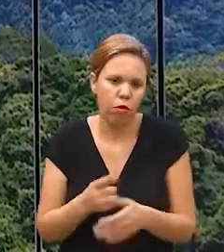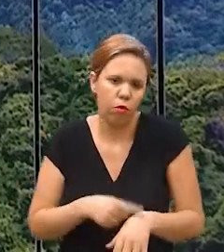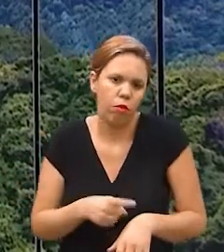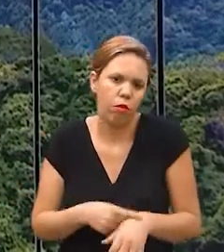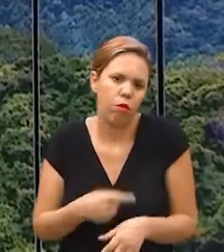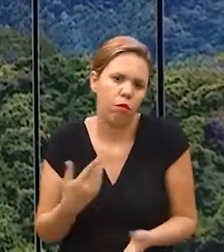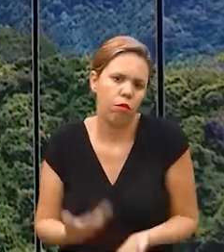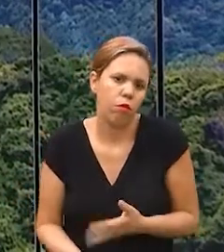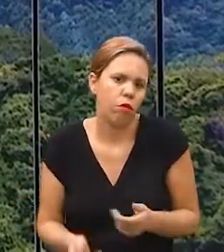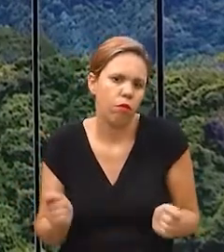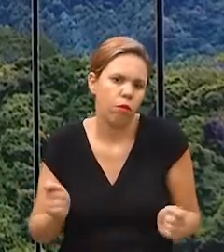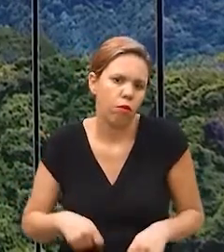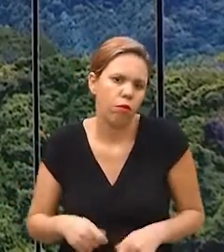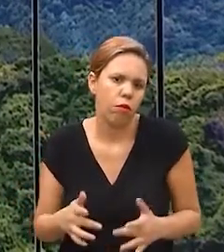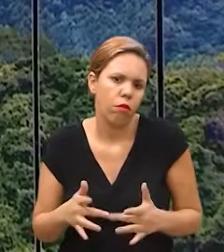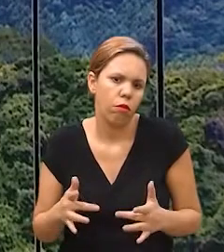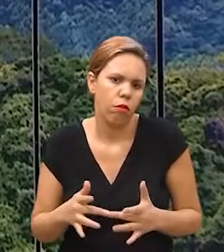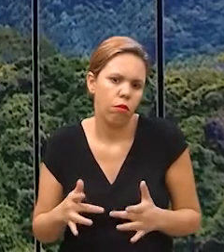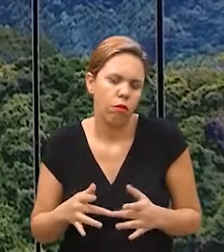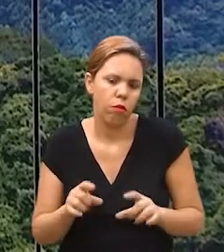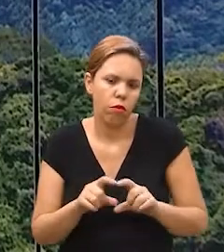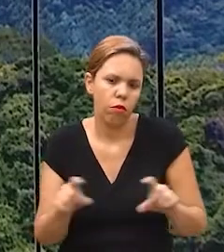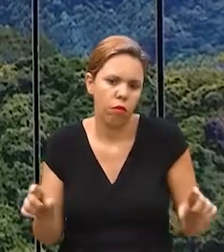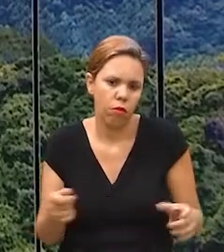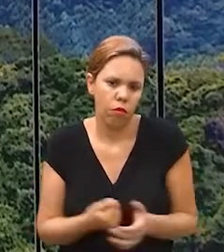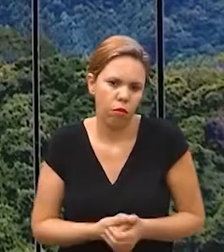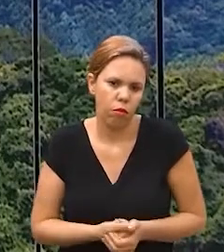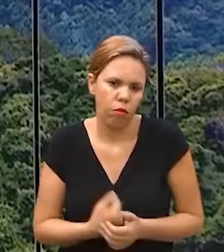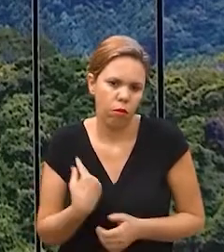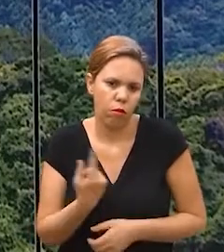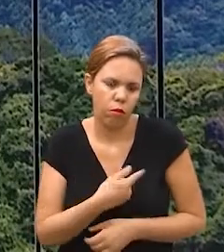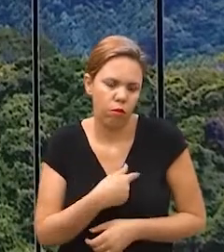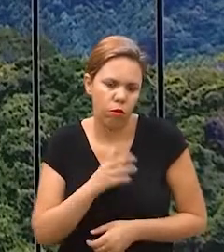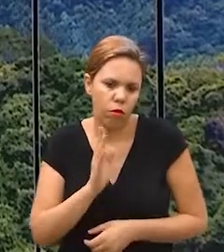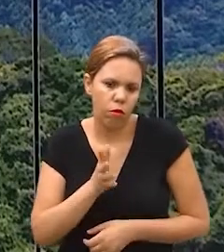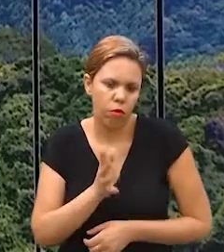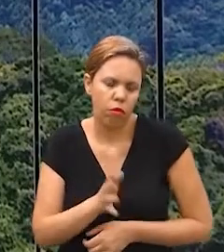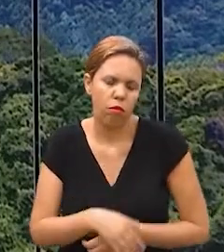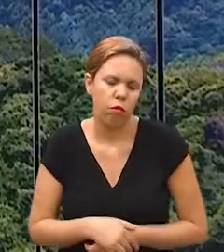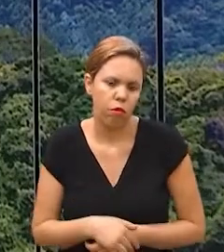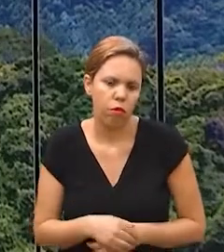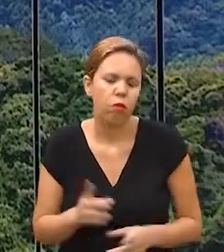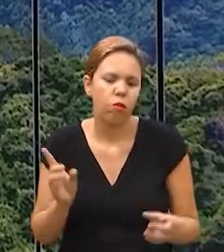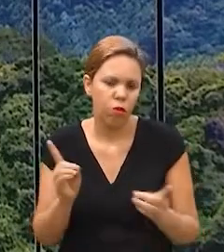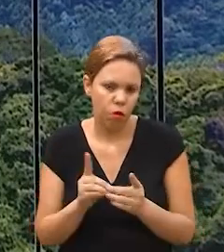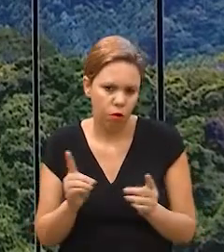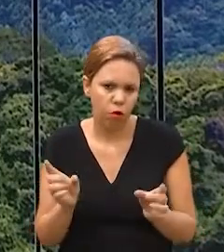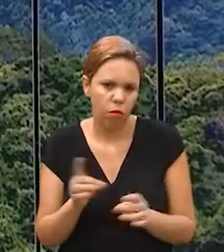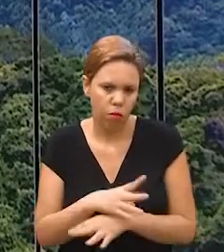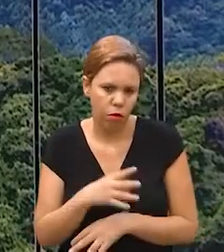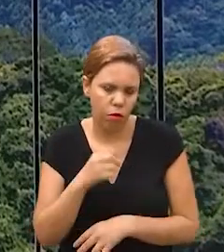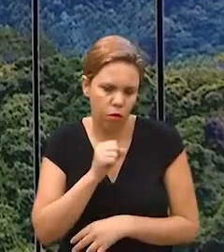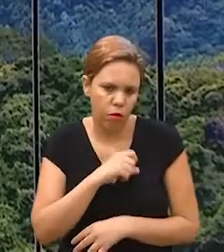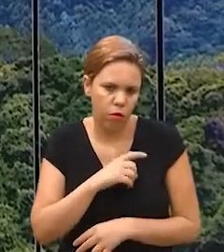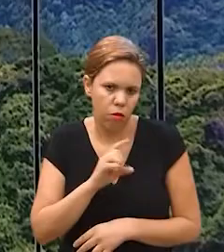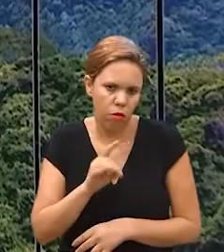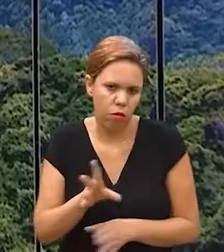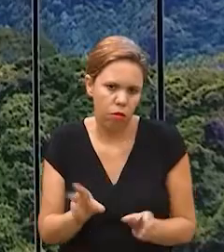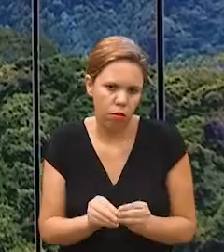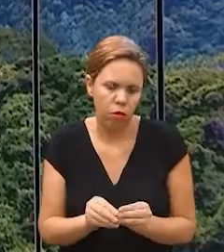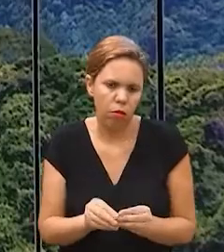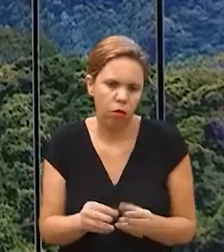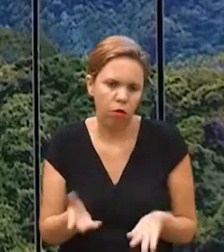seu tempo perdido, eles podem entrar em contato por esse telefone que nós iremos atendê-los prontamente. Só